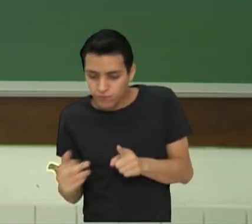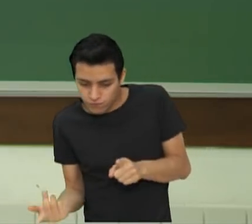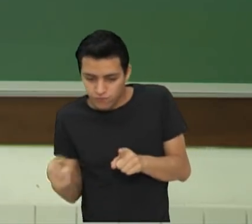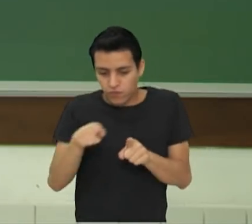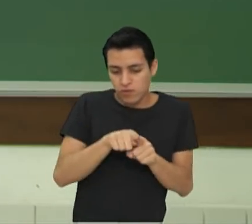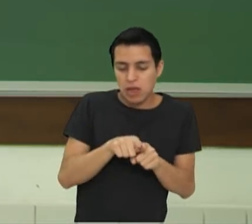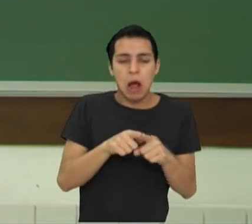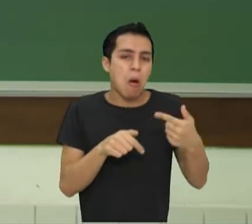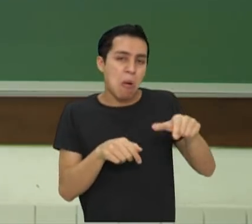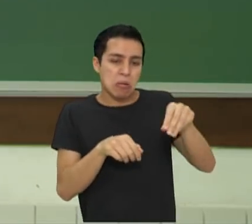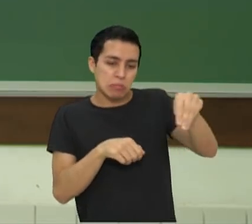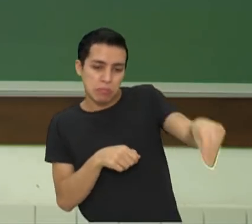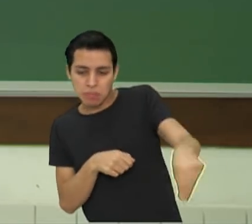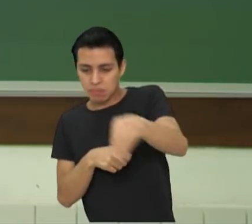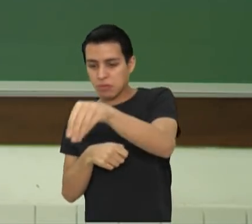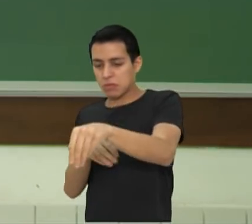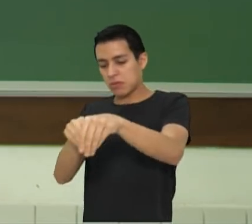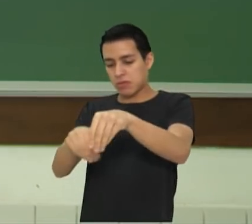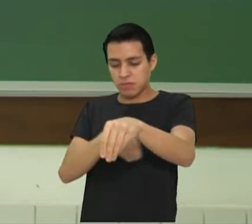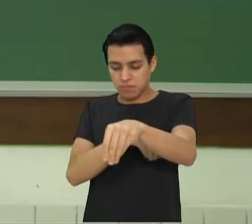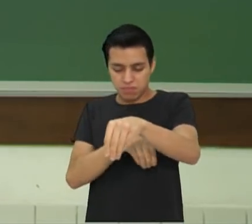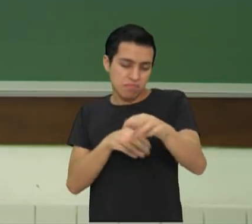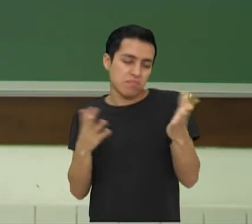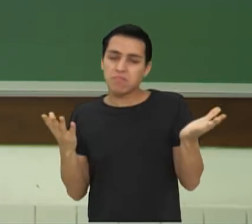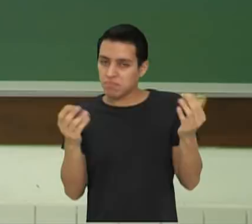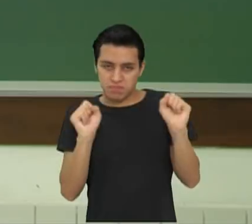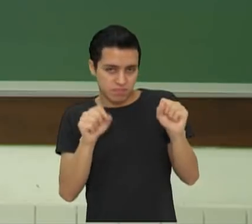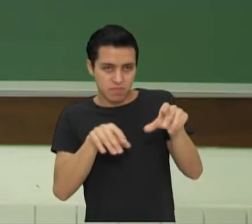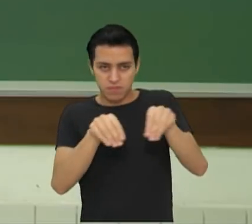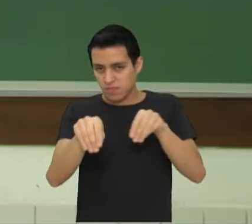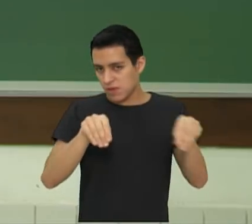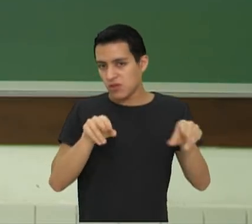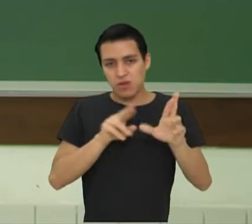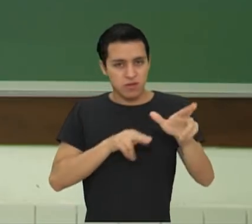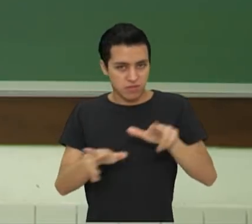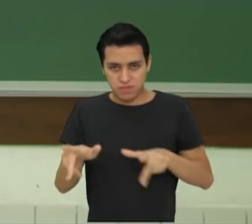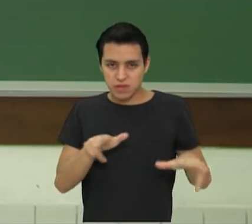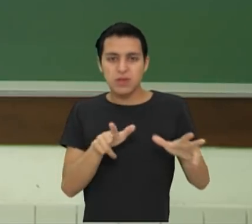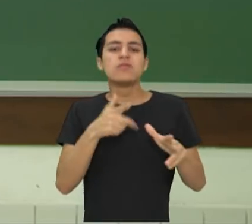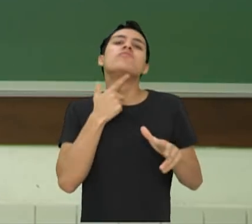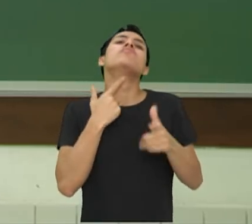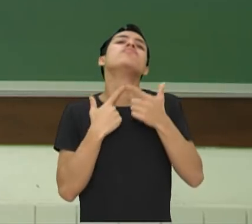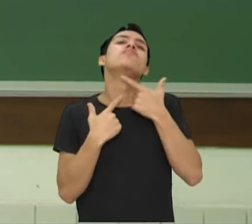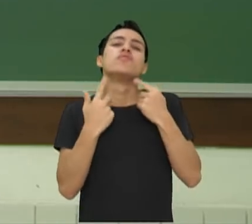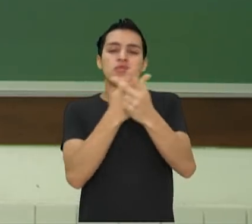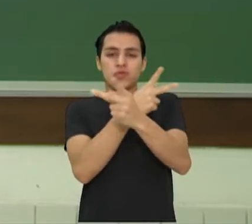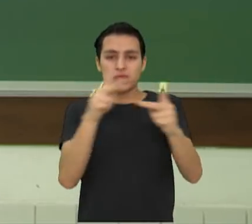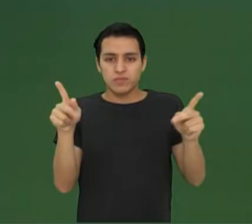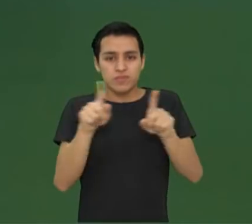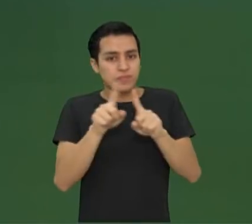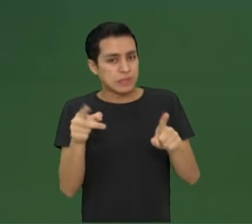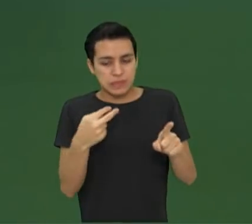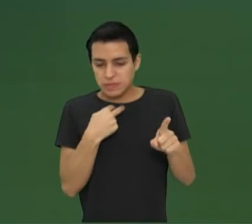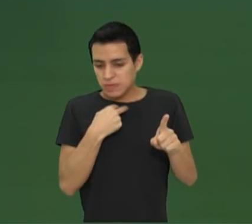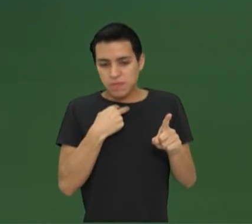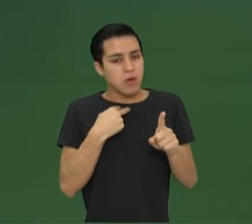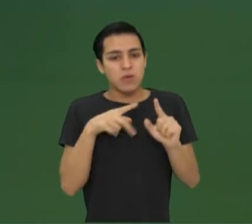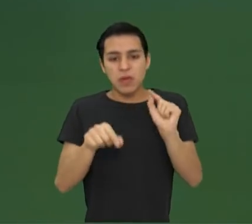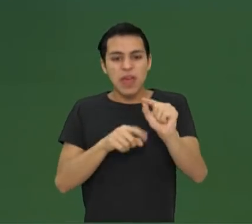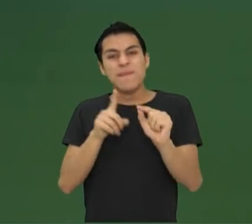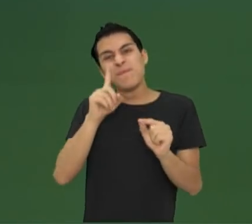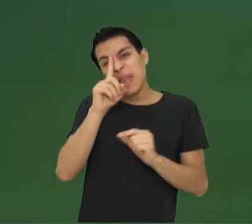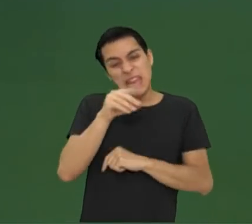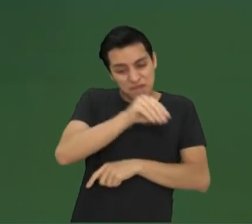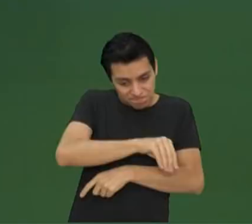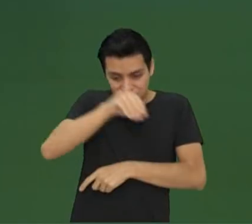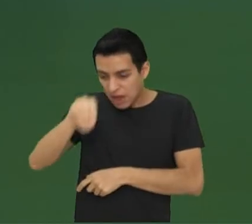com outra peça ou jogar o próprio rei para outra casinha, conforme você queira. Eu só não posso fazer esse tipo de lance. Eu